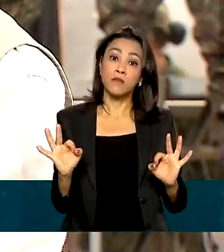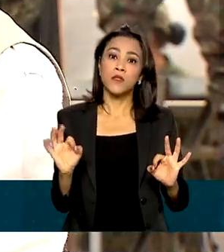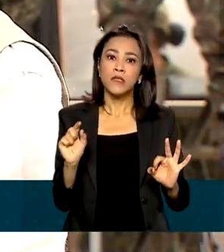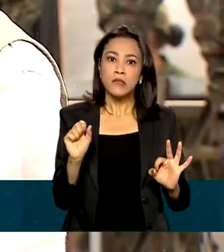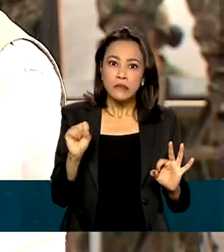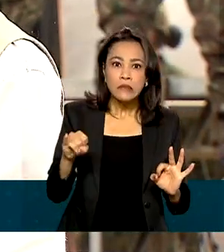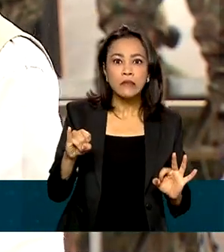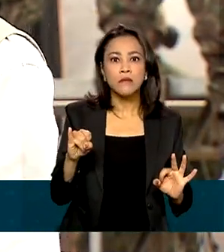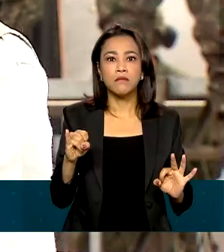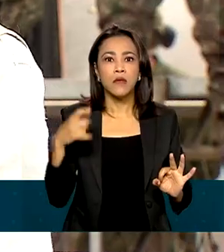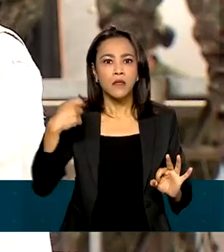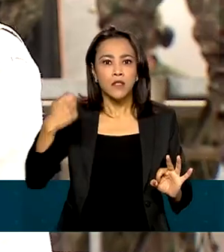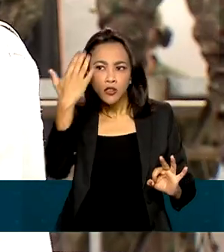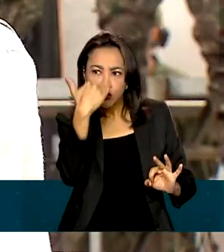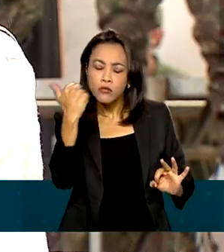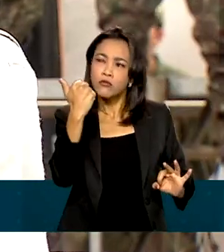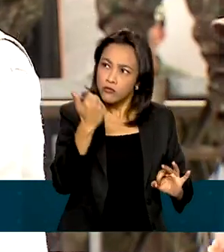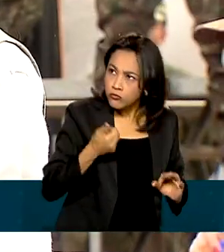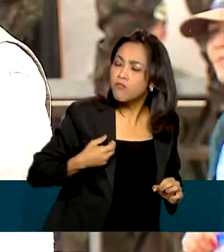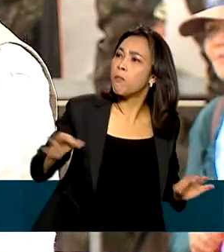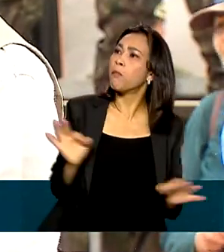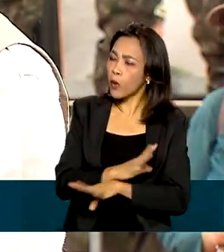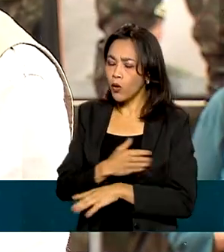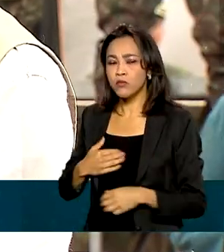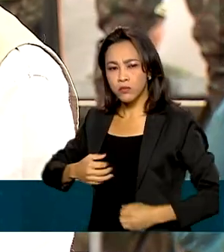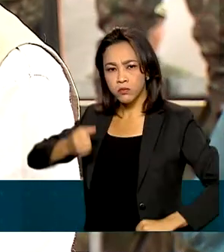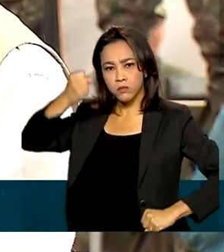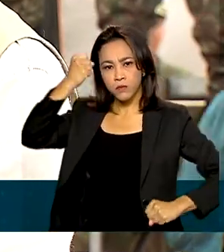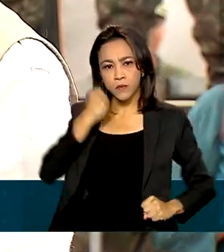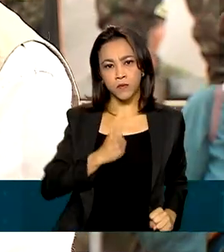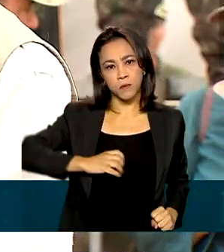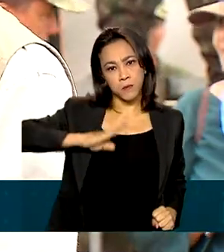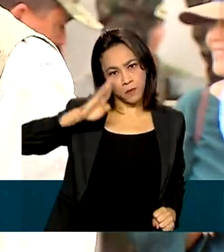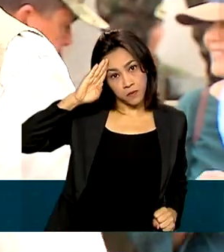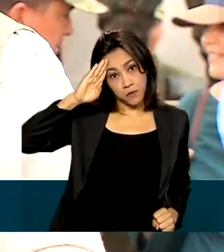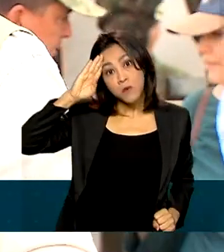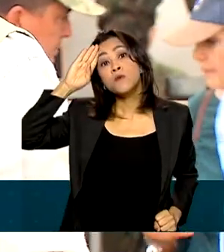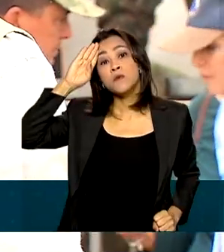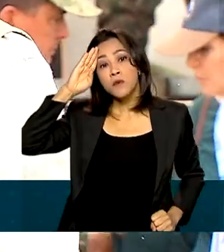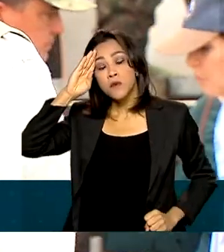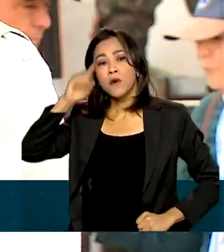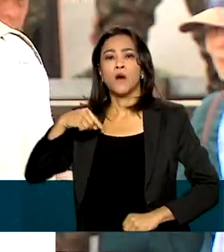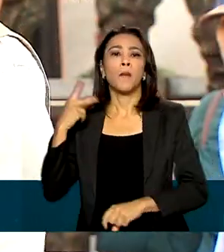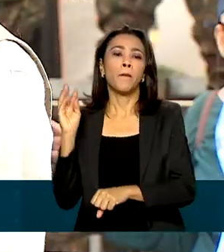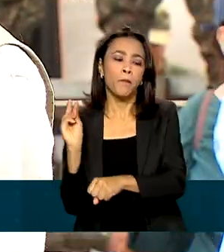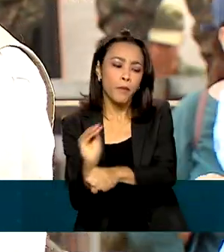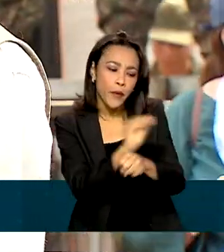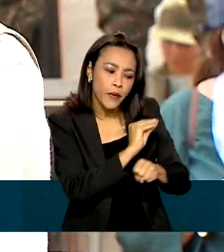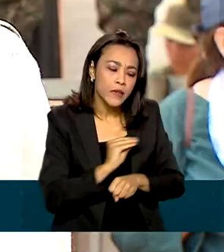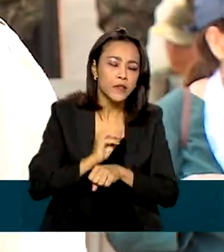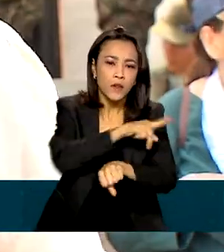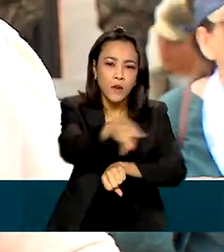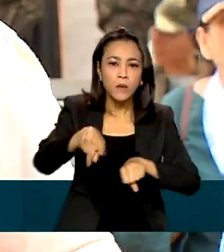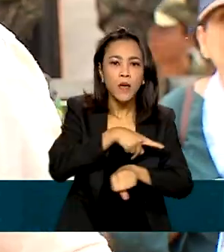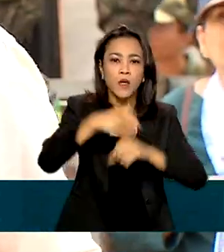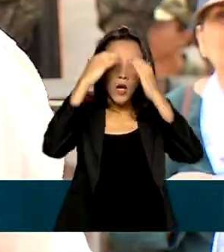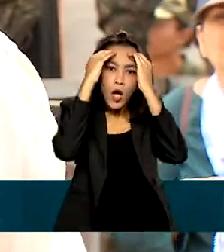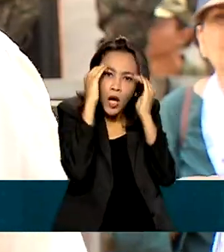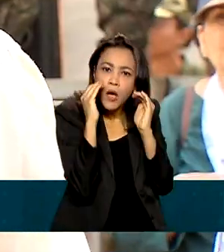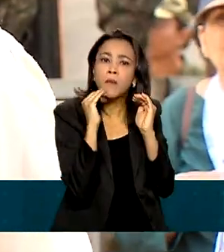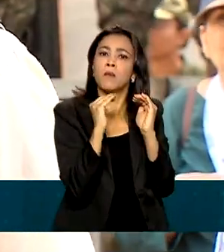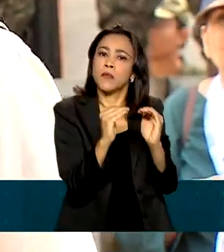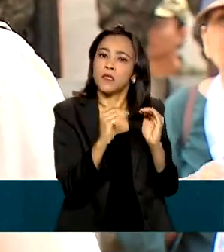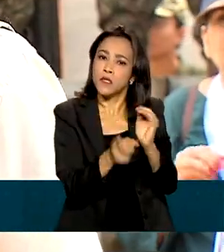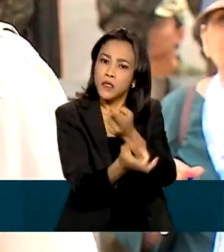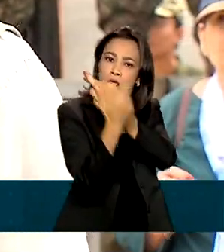se empregar. Estarmos prontos na defesa da nossa pátria, no cumprimento da